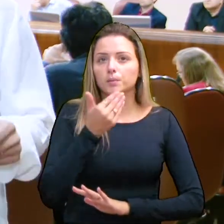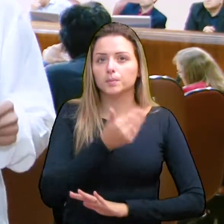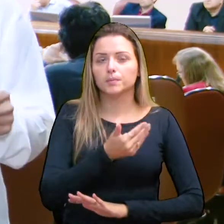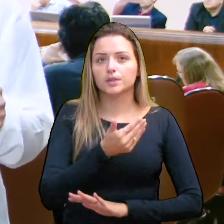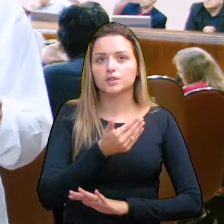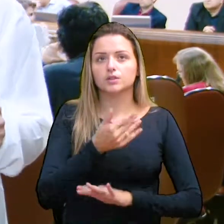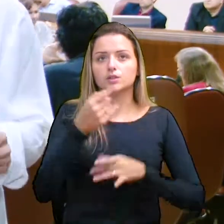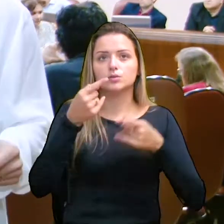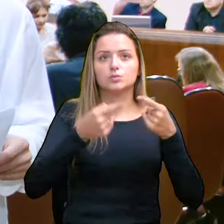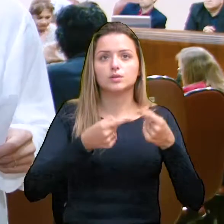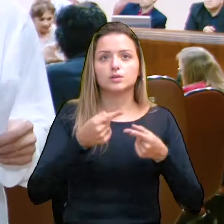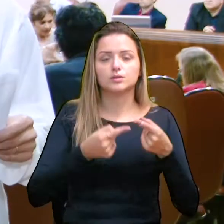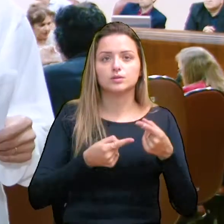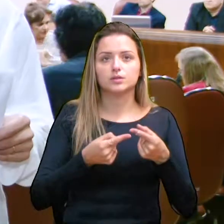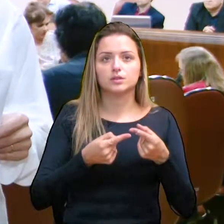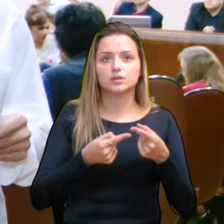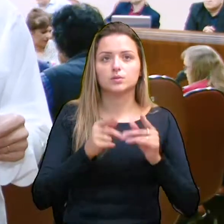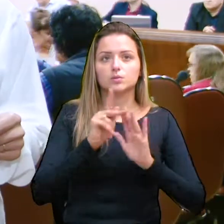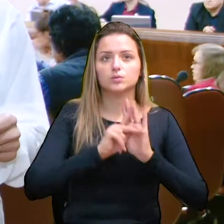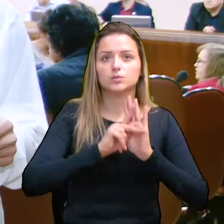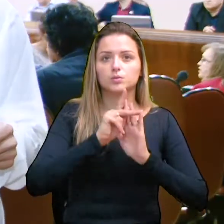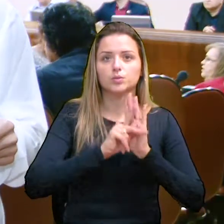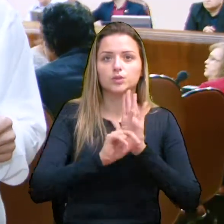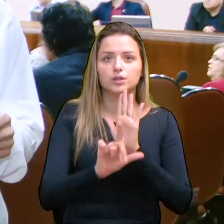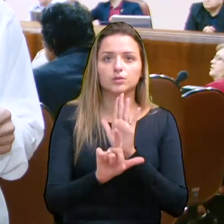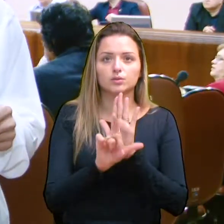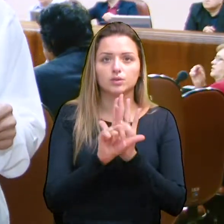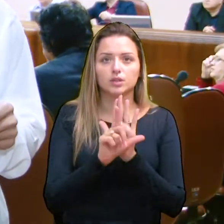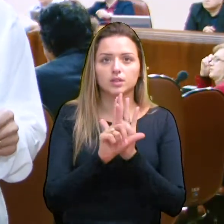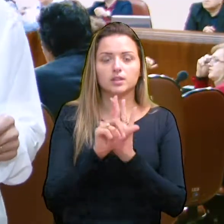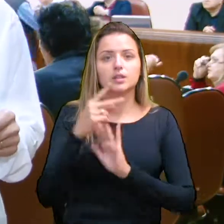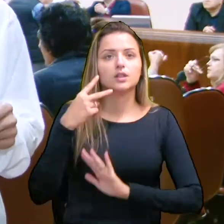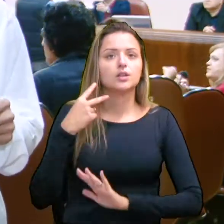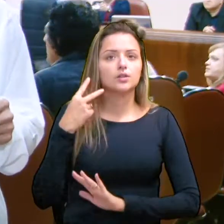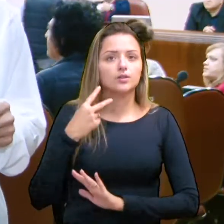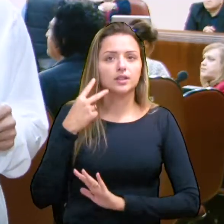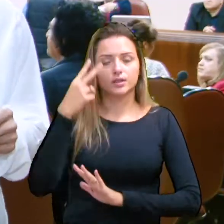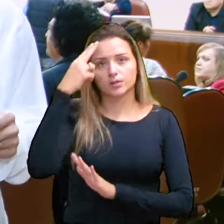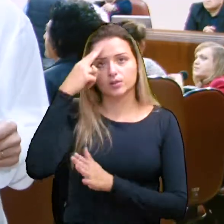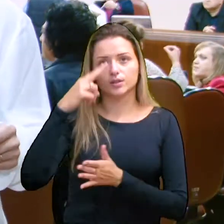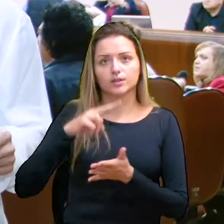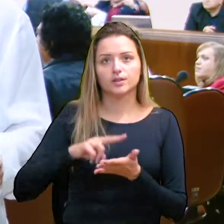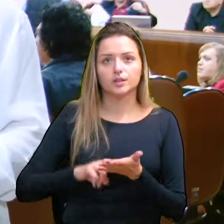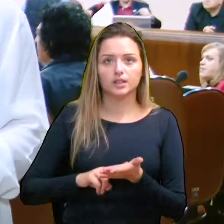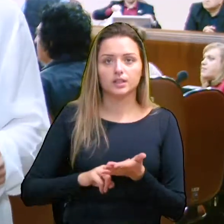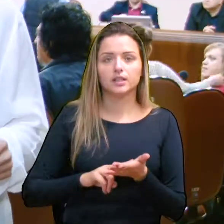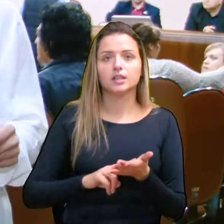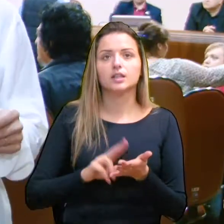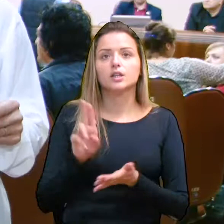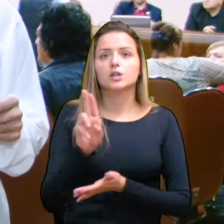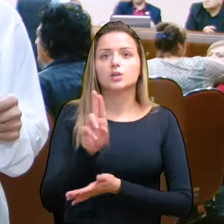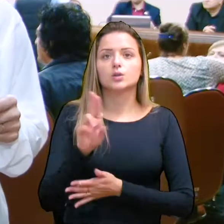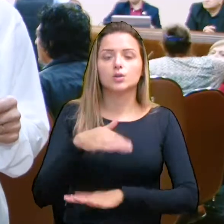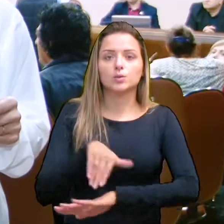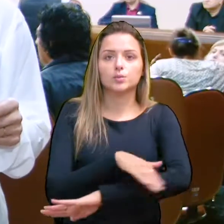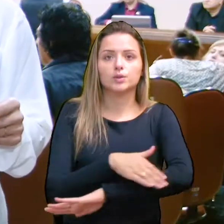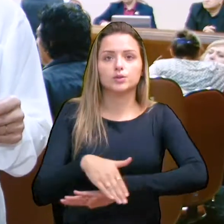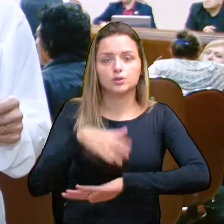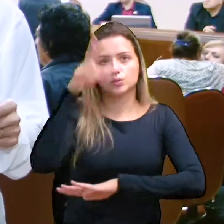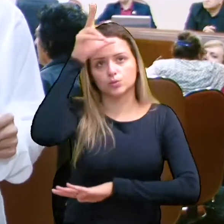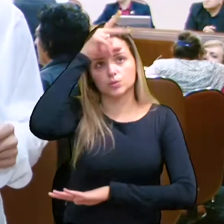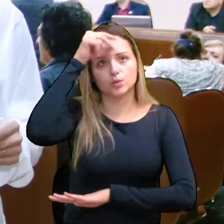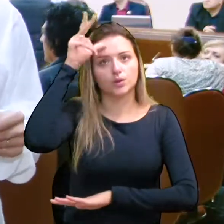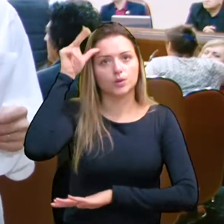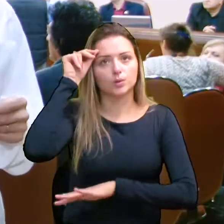um debate de um projeto de lei de autoria do vereador Neril Carteiro, que denomina uma via pública